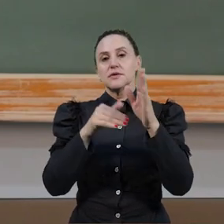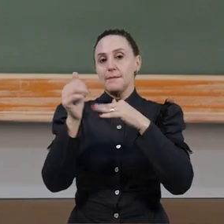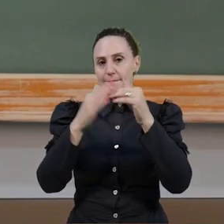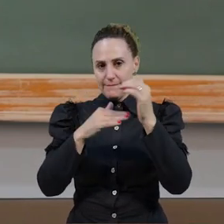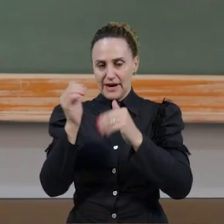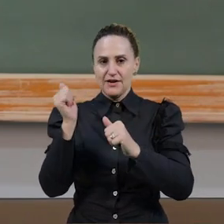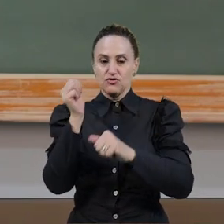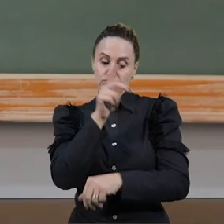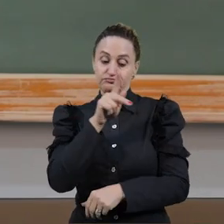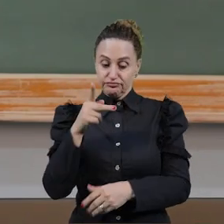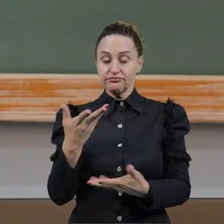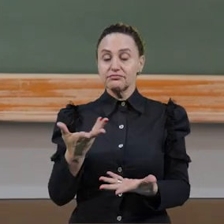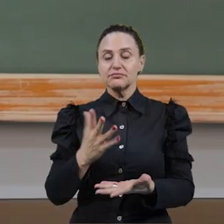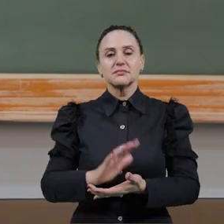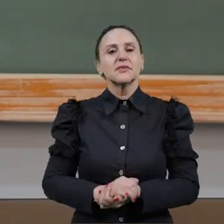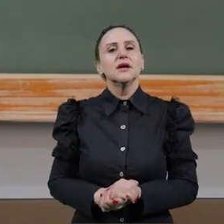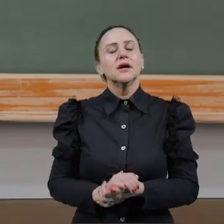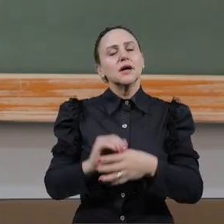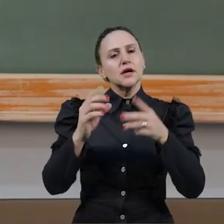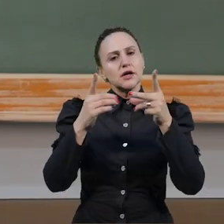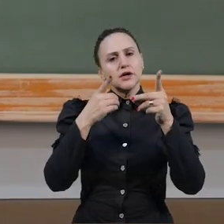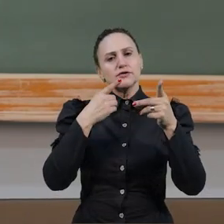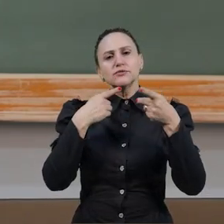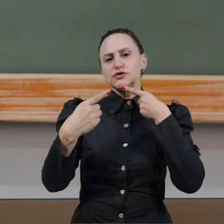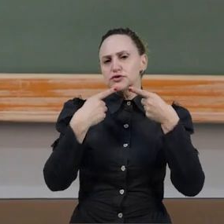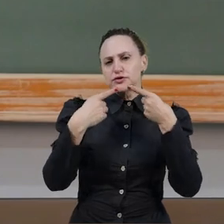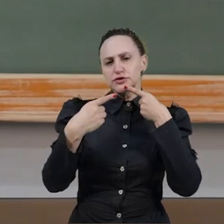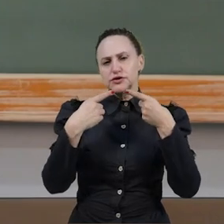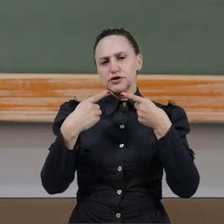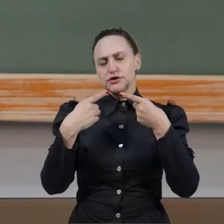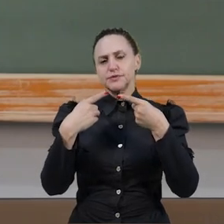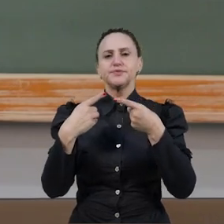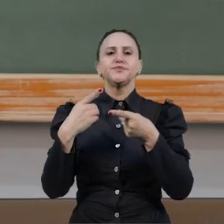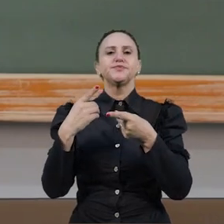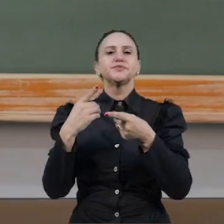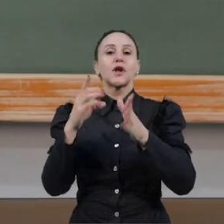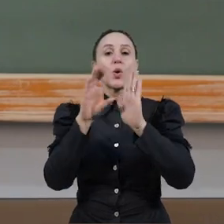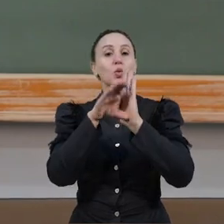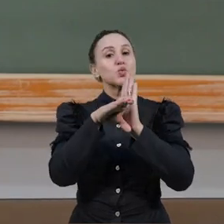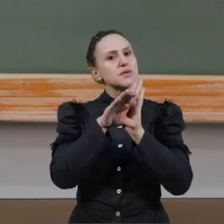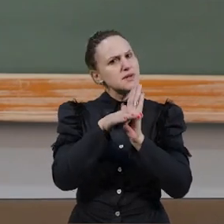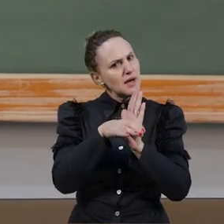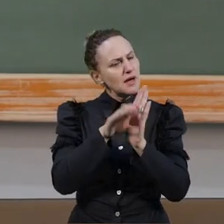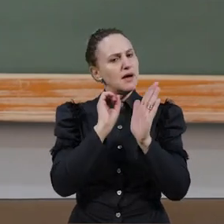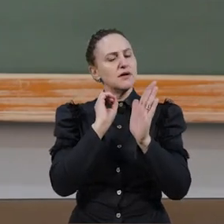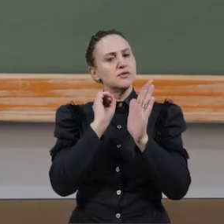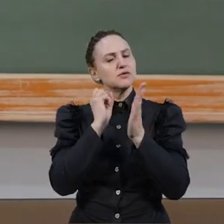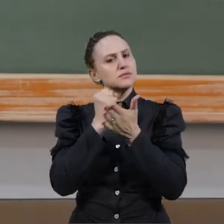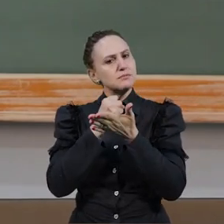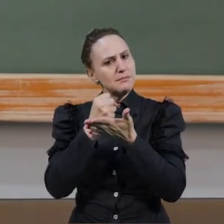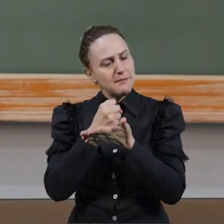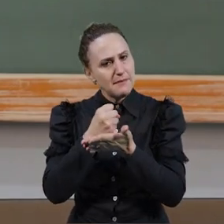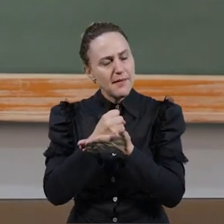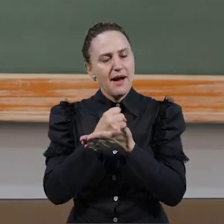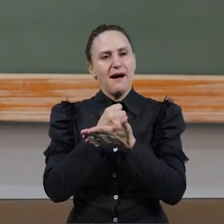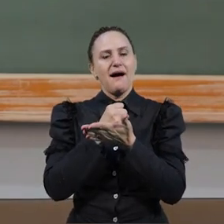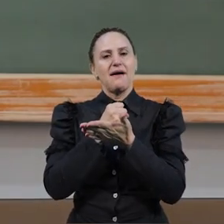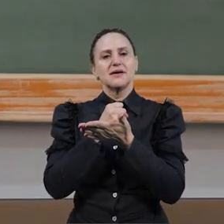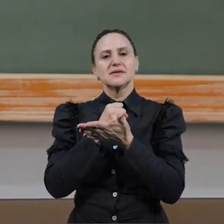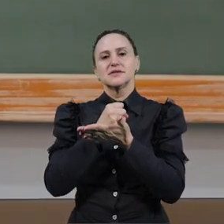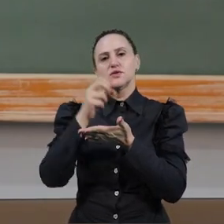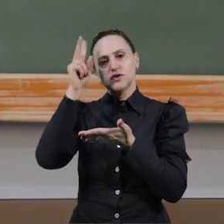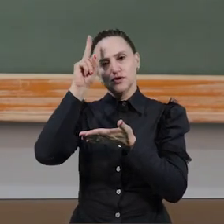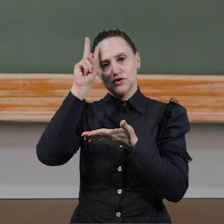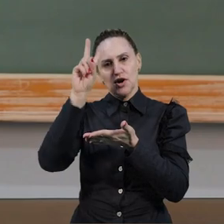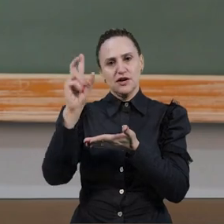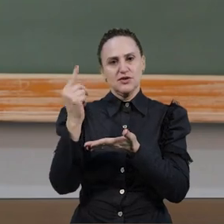Também vamos discutir os conceitos espaço e tempo, né, que são conceitos básicos e fundamentais dentro da disciplina de História e